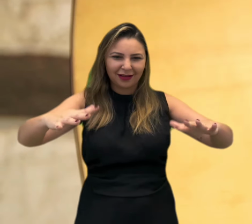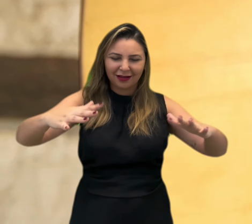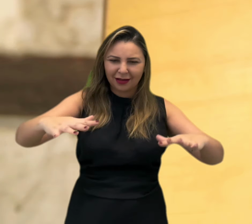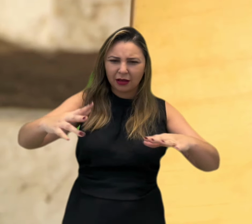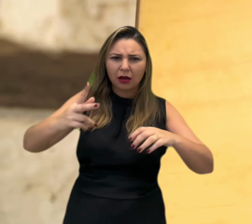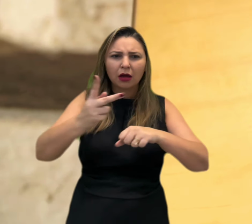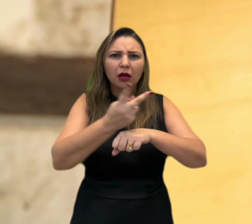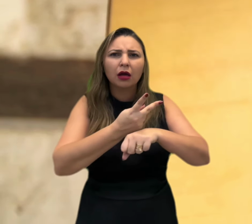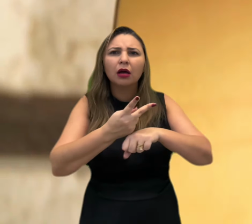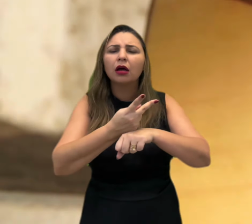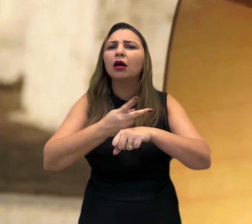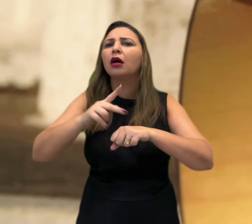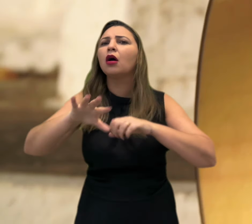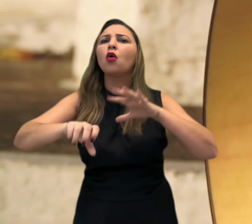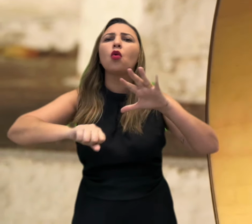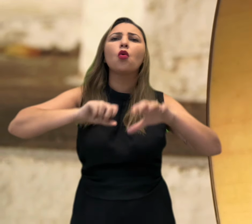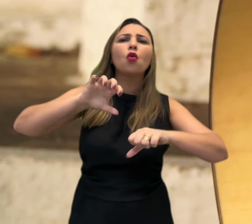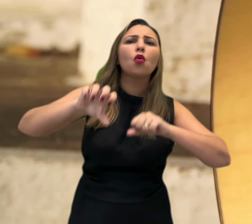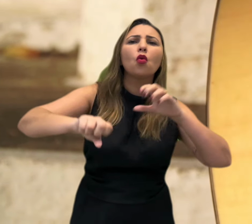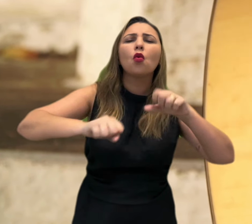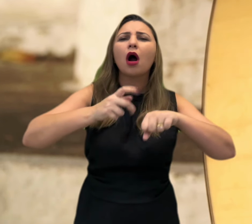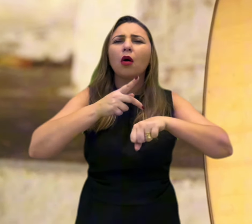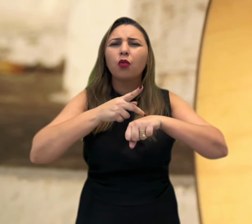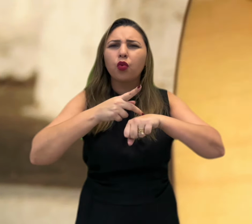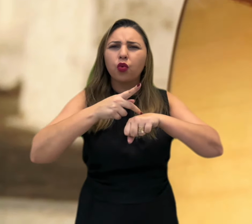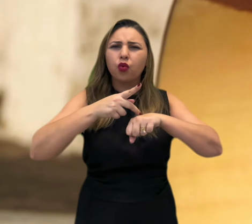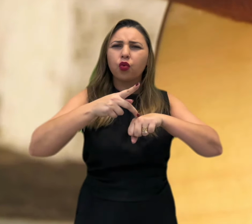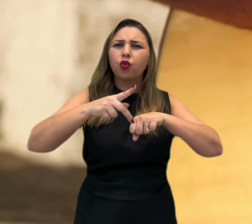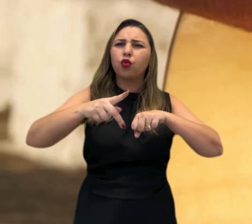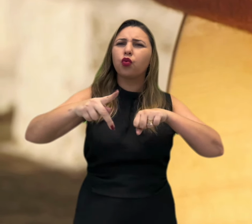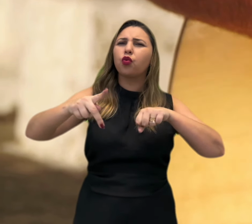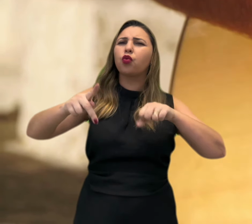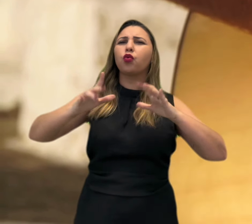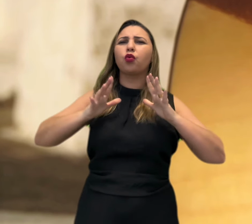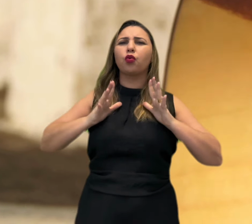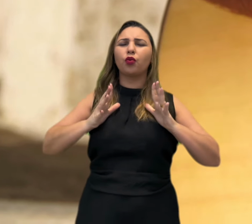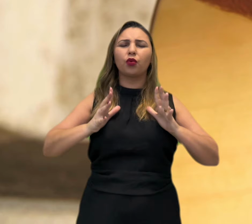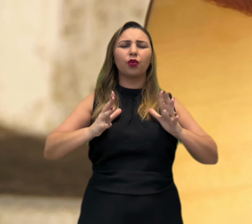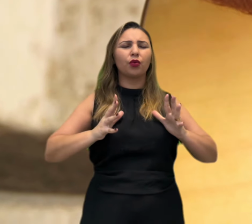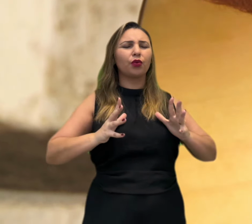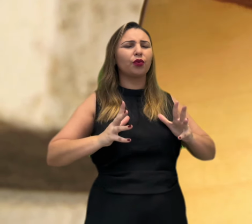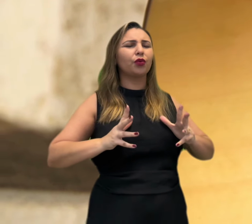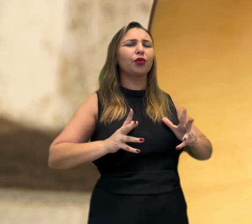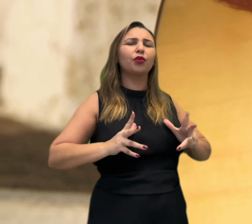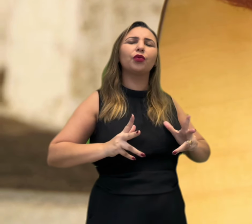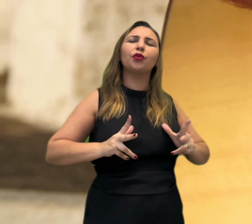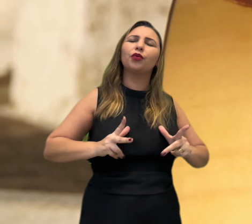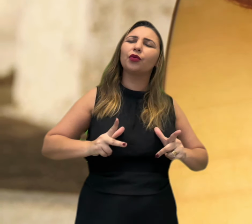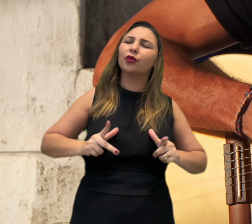Foi no mar que eu busquei pureza.